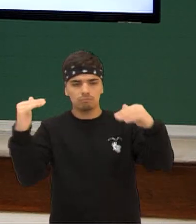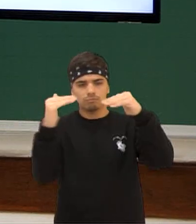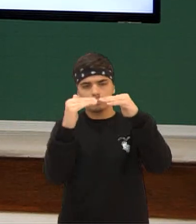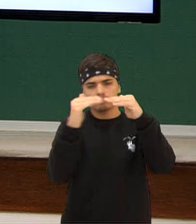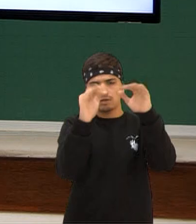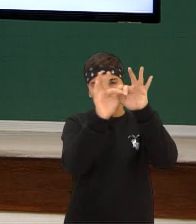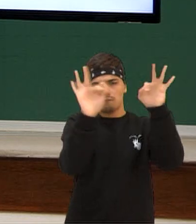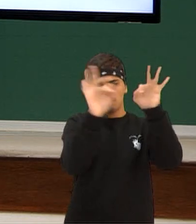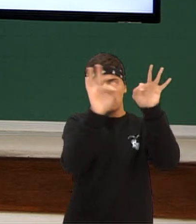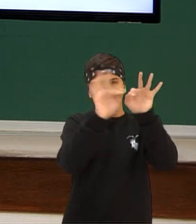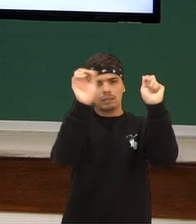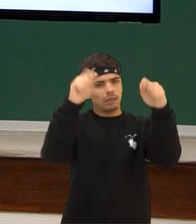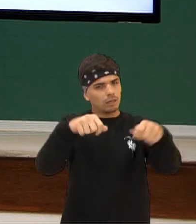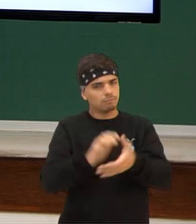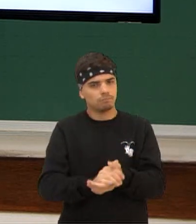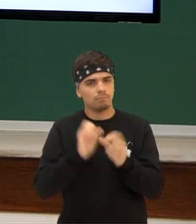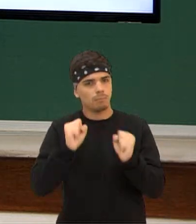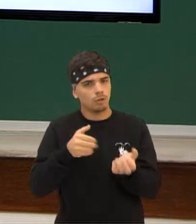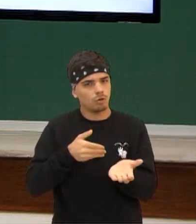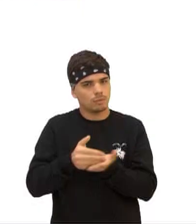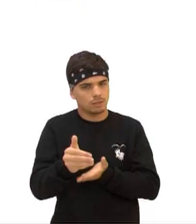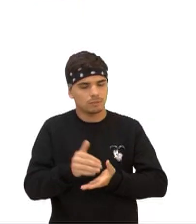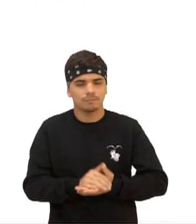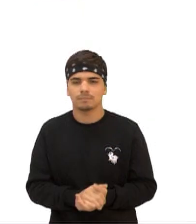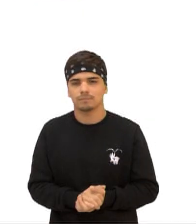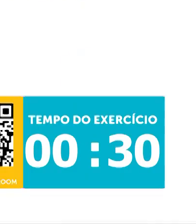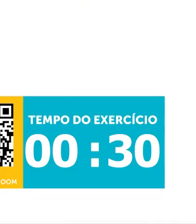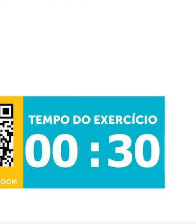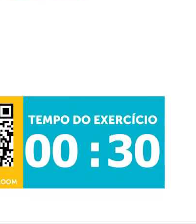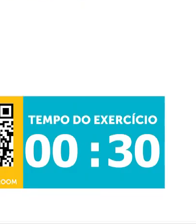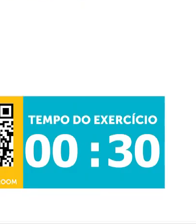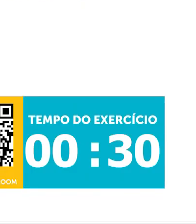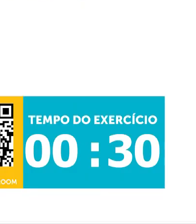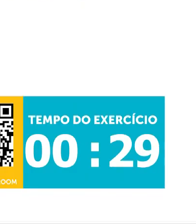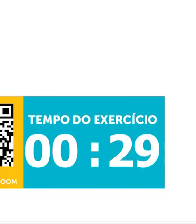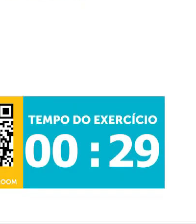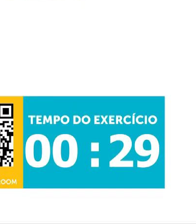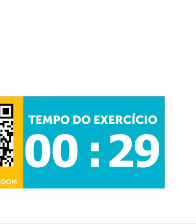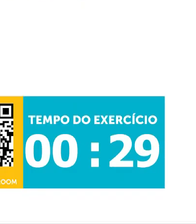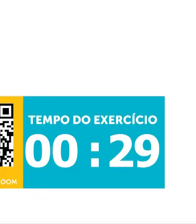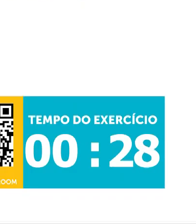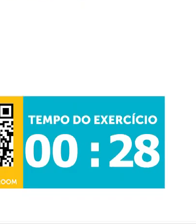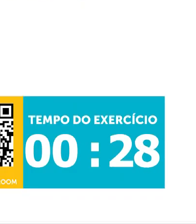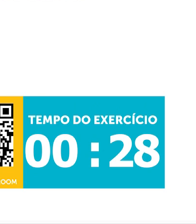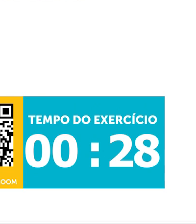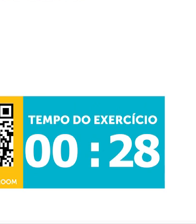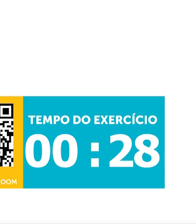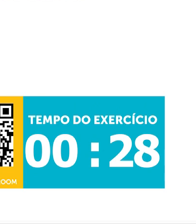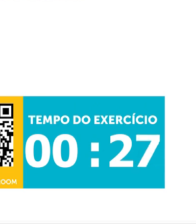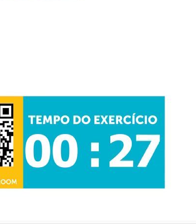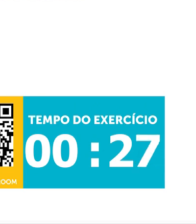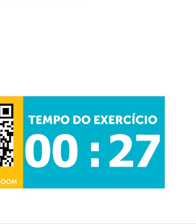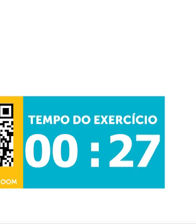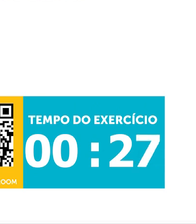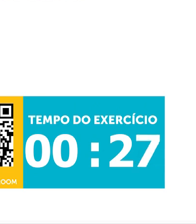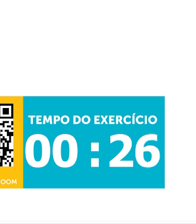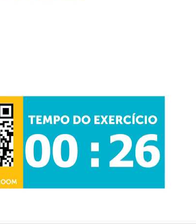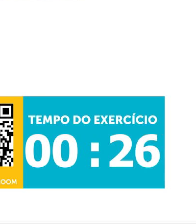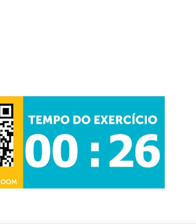vai achar a frase correspondente ok let's go vamos lá E aí e